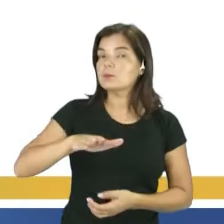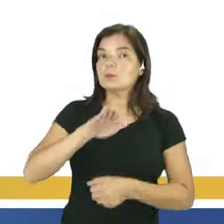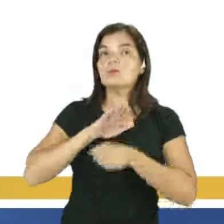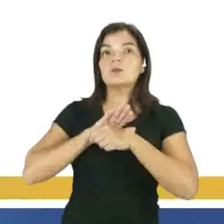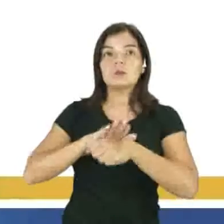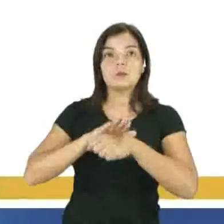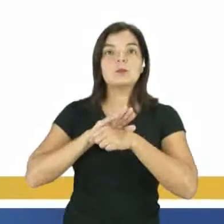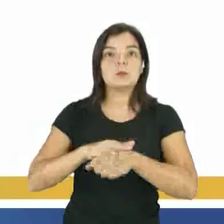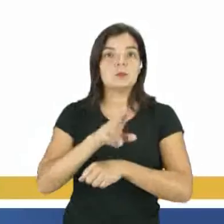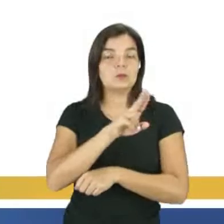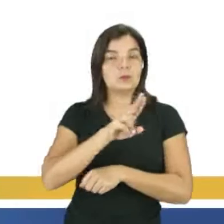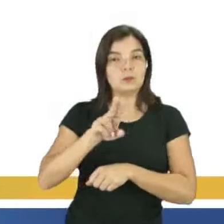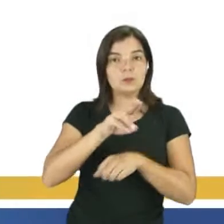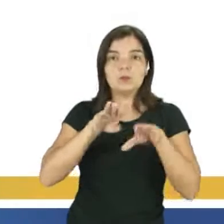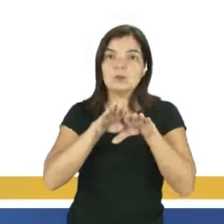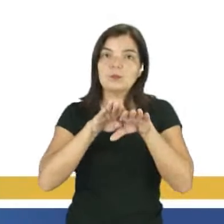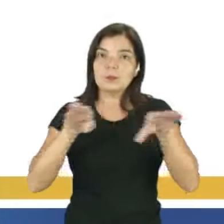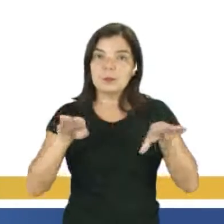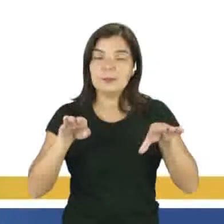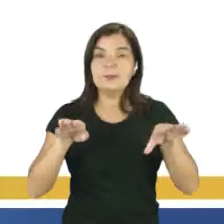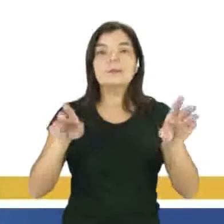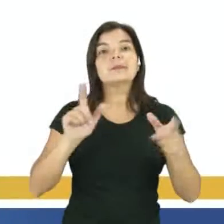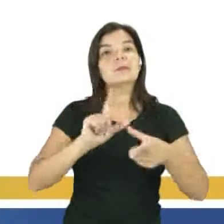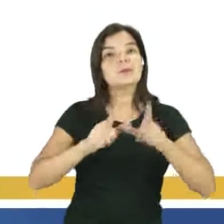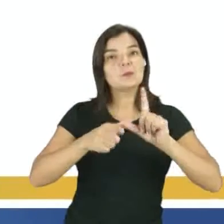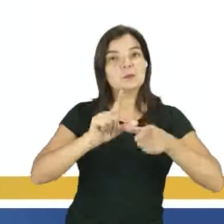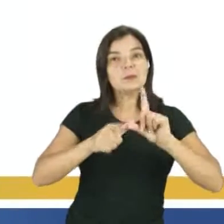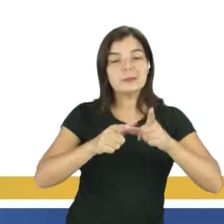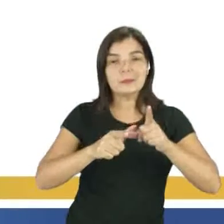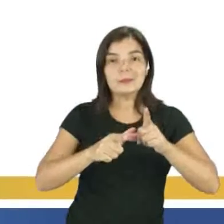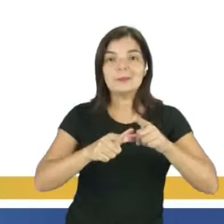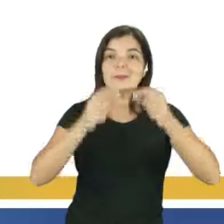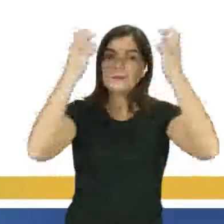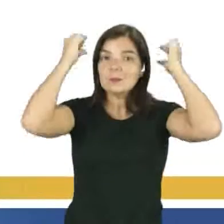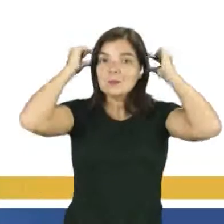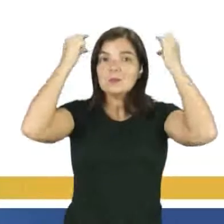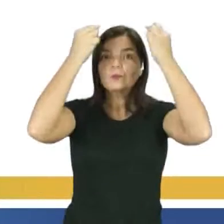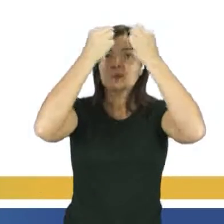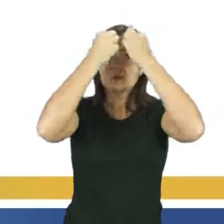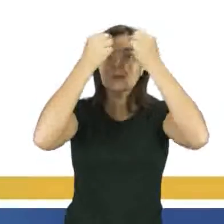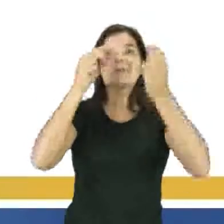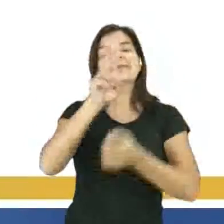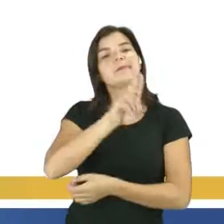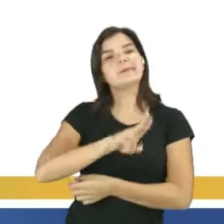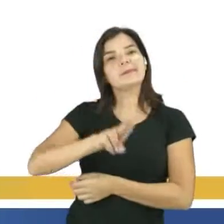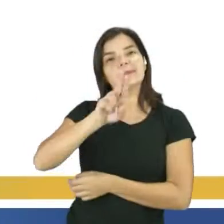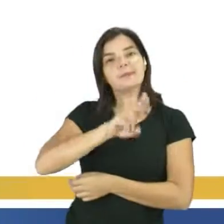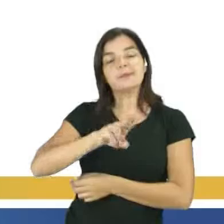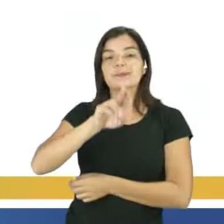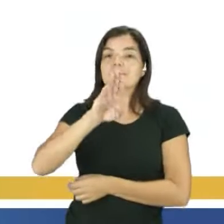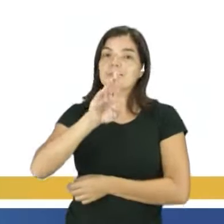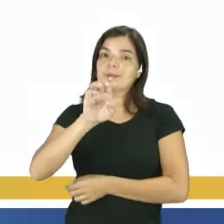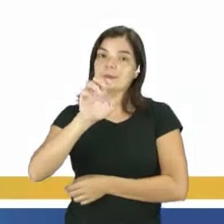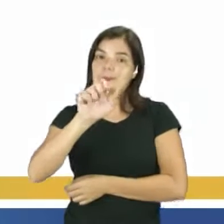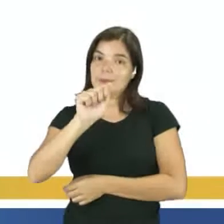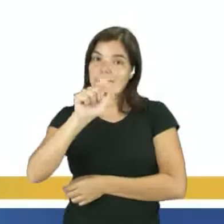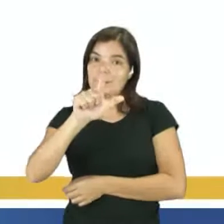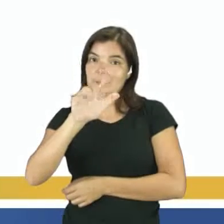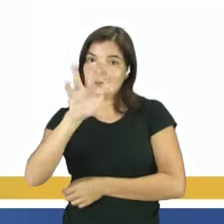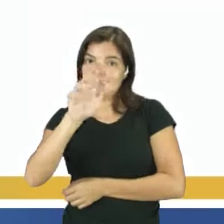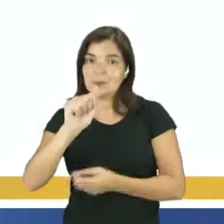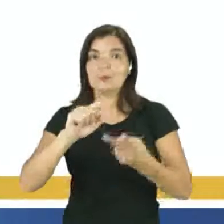Geralmente, nós vamos atribuir para nomes de planos letras gregas. Então, geralmente nós vamos chamar os planos de